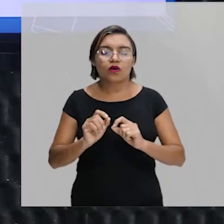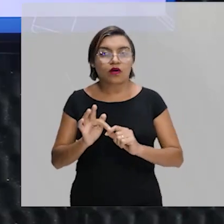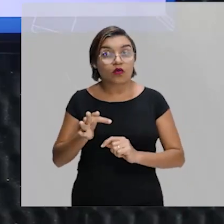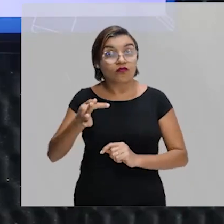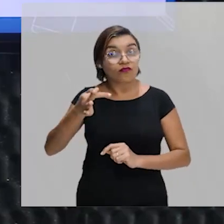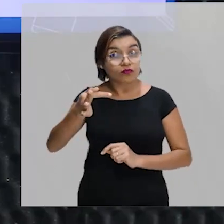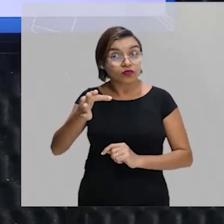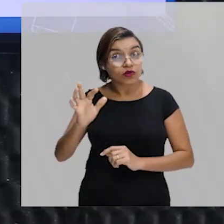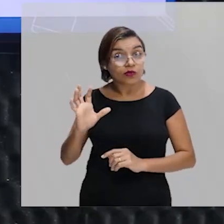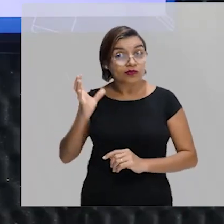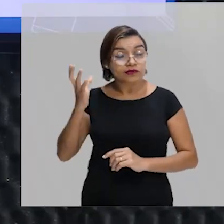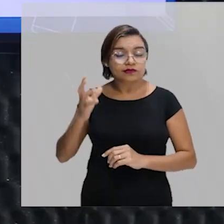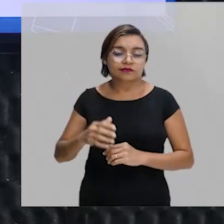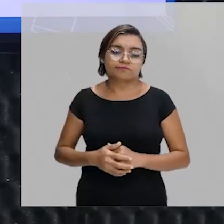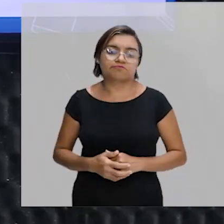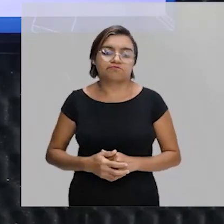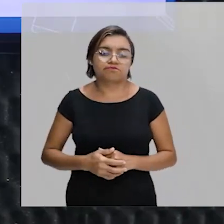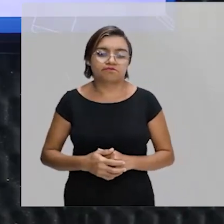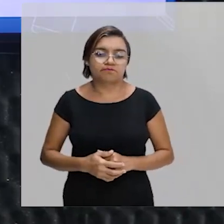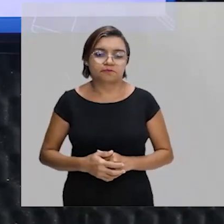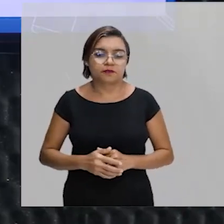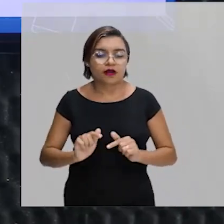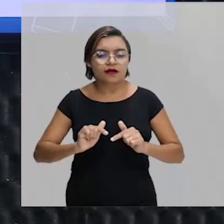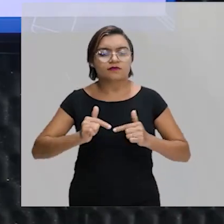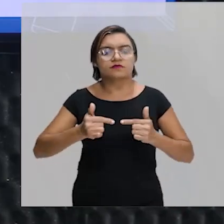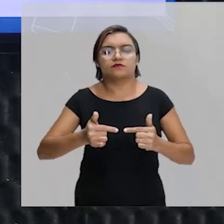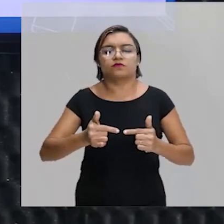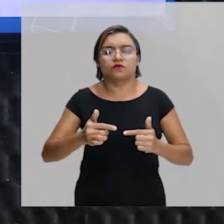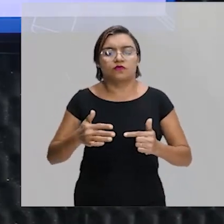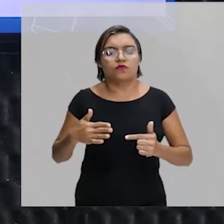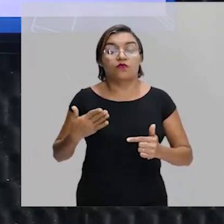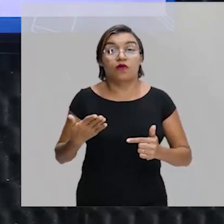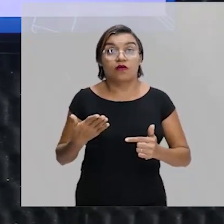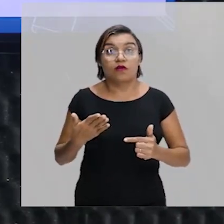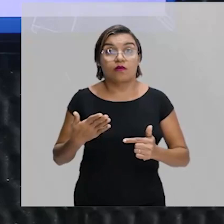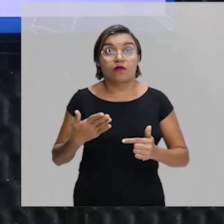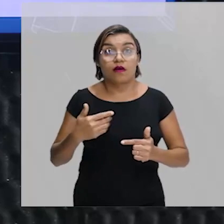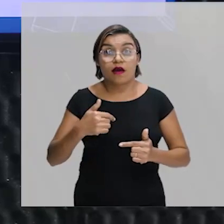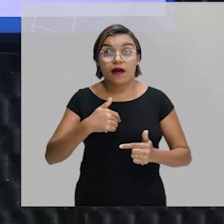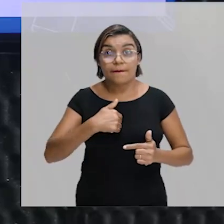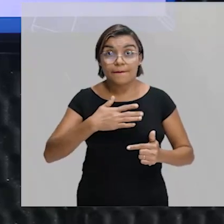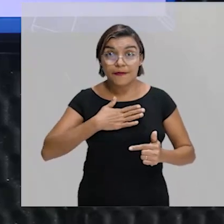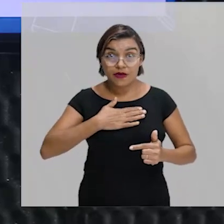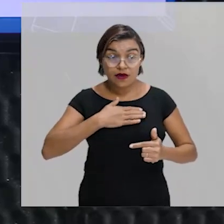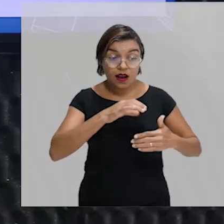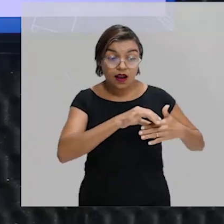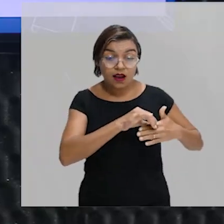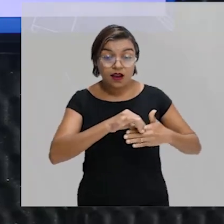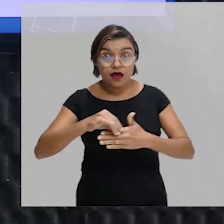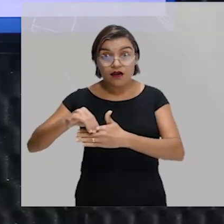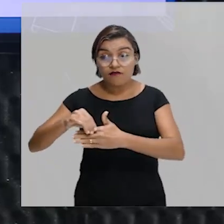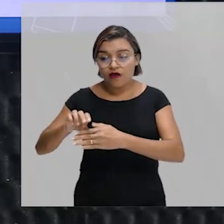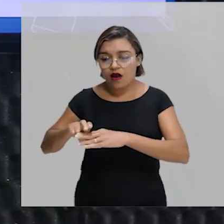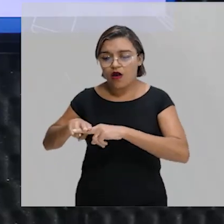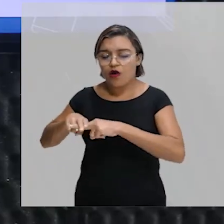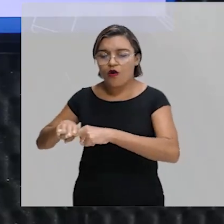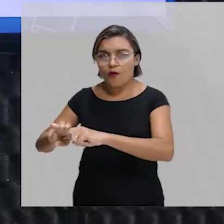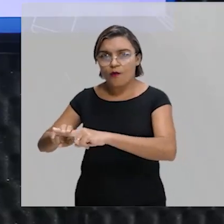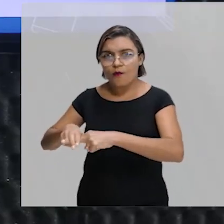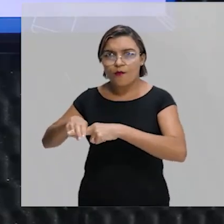futuro. Então, qual é a ação? De me levar ao parque, tá? Então, eu